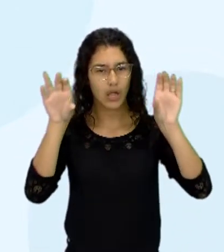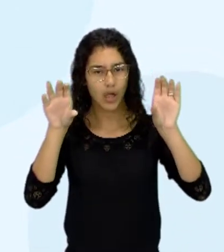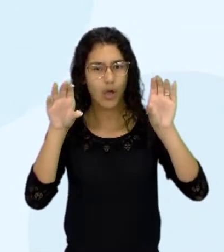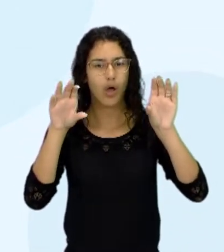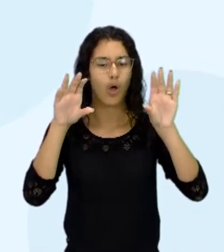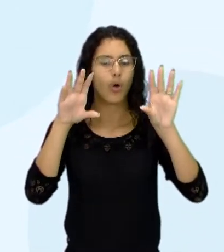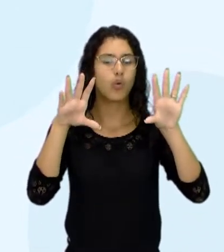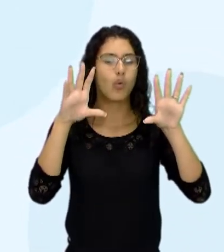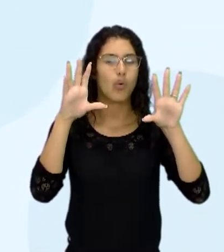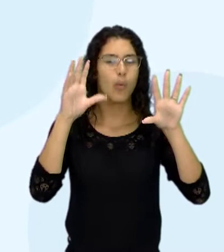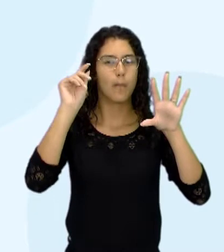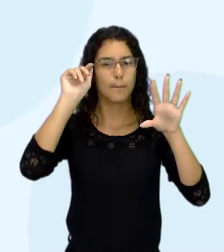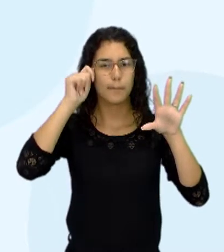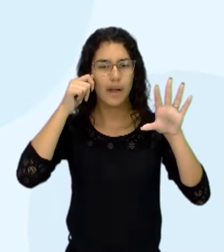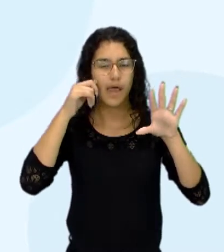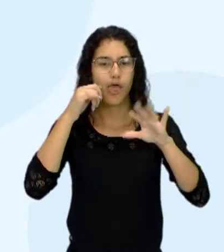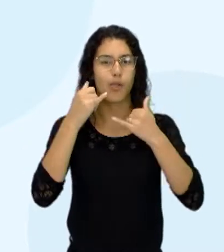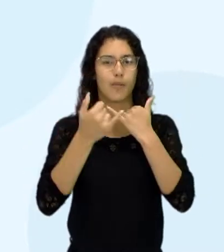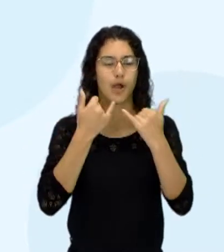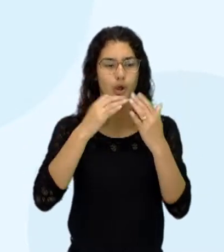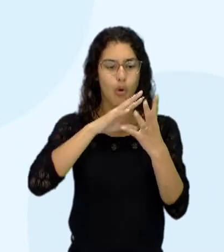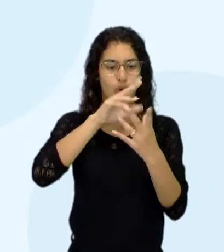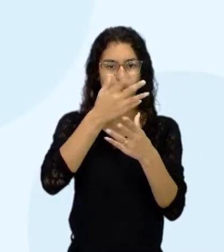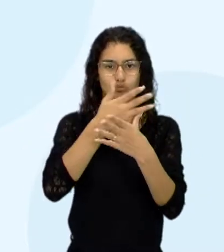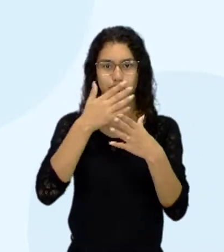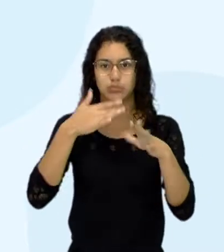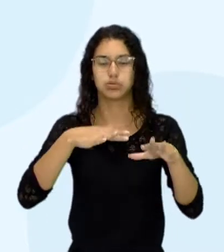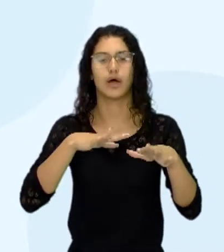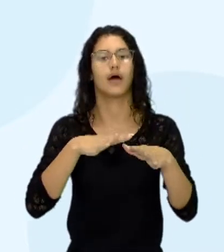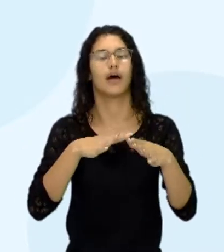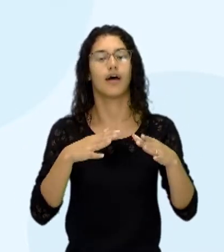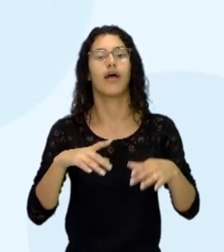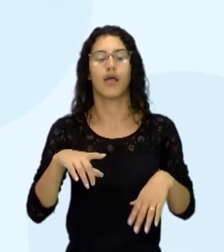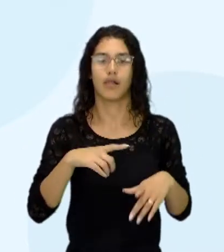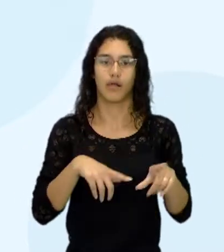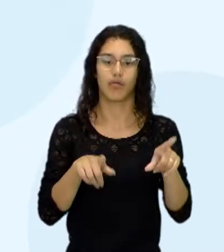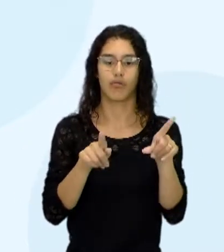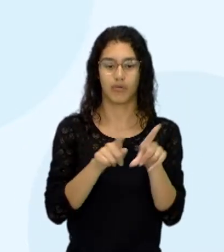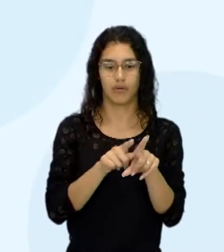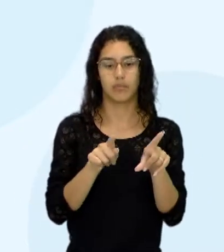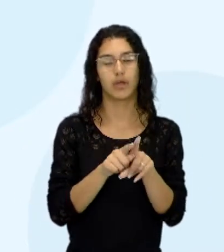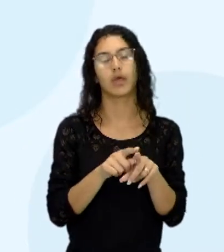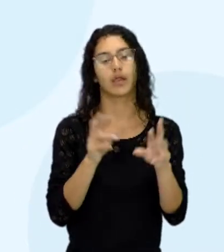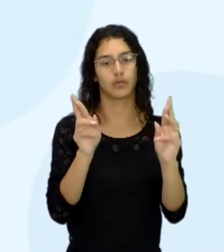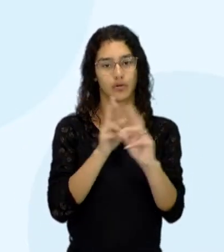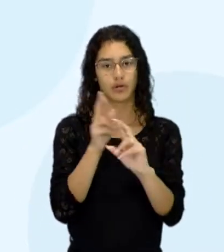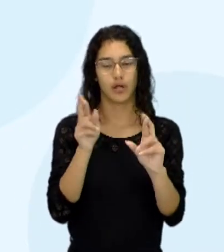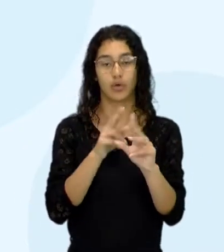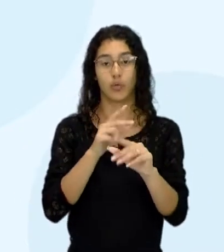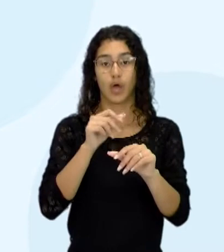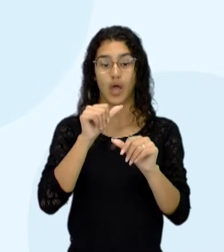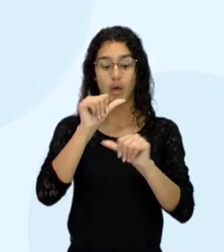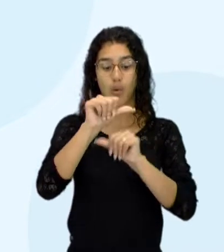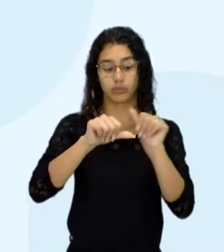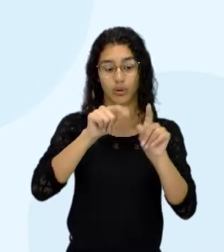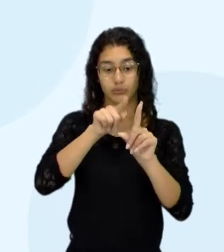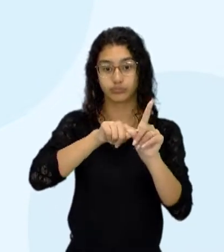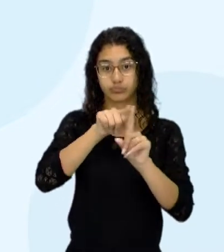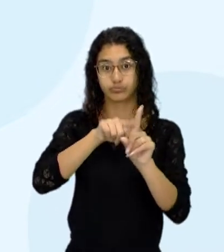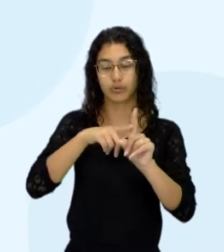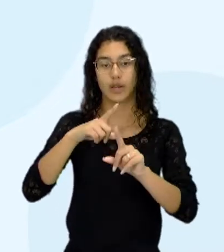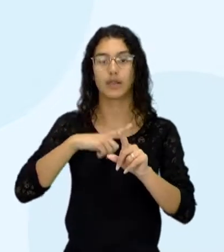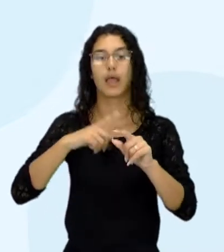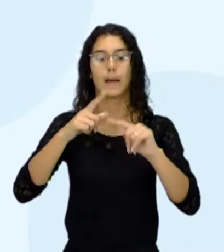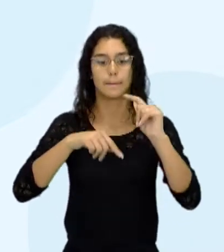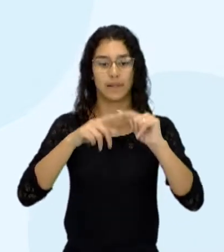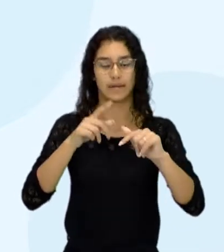que vai acabar o mundo, escurece tudo mesmo, e tudo isso tem a ver com as mudanças climáticas, né? Eu tenho aqui a matéria